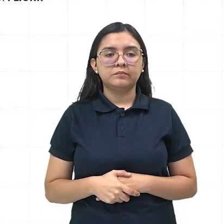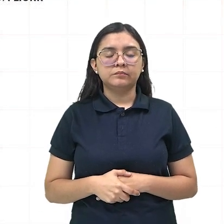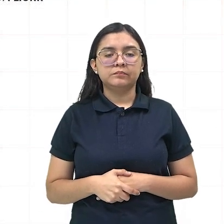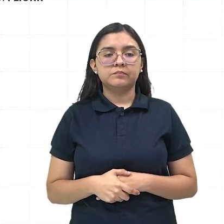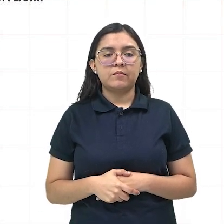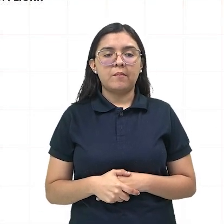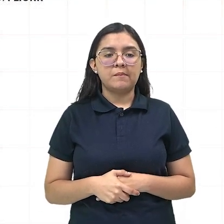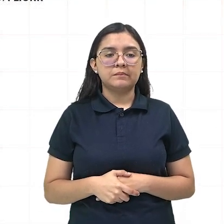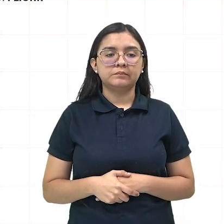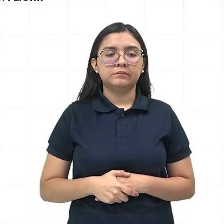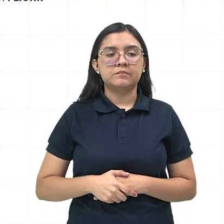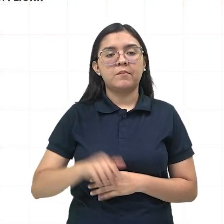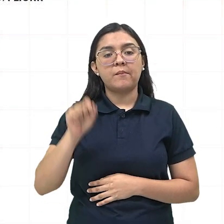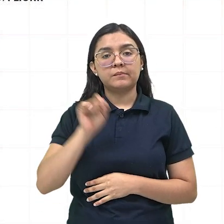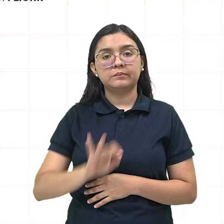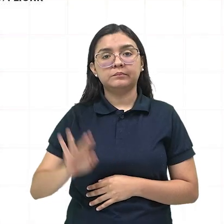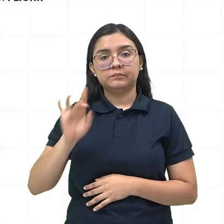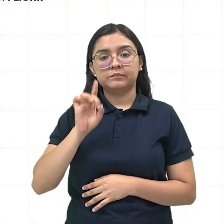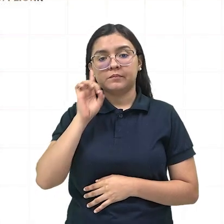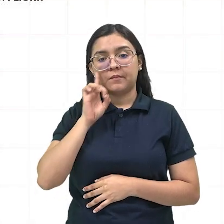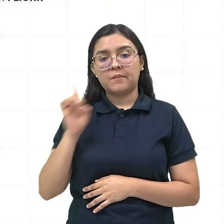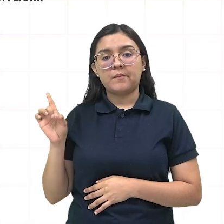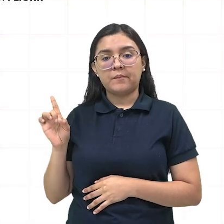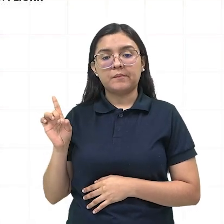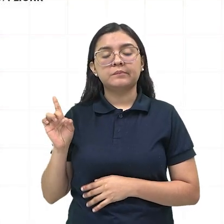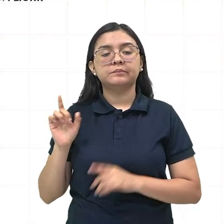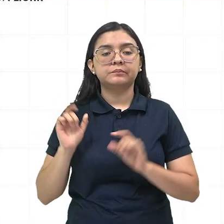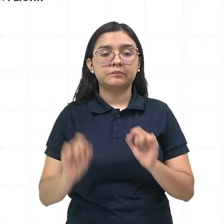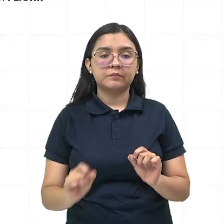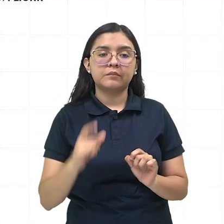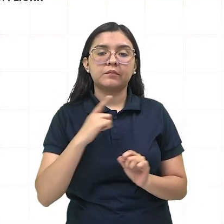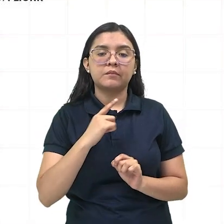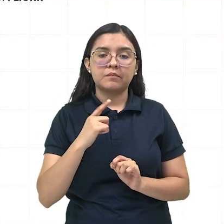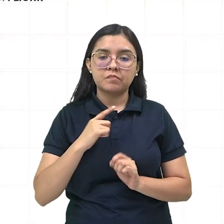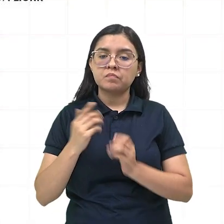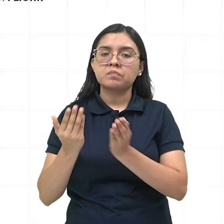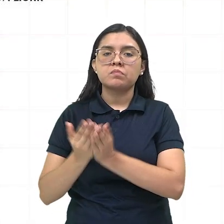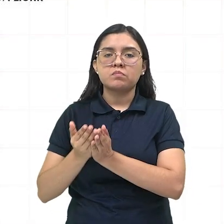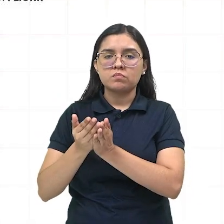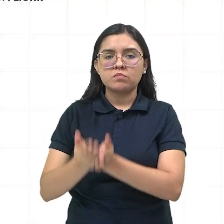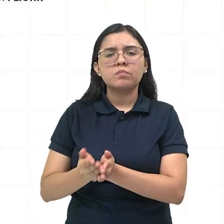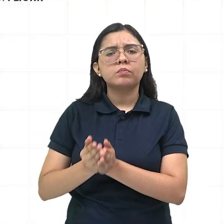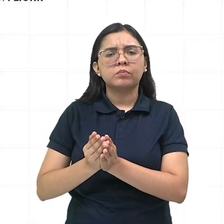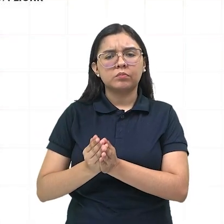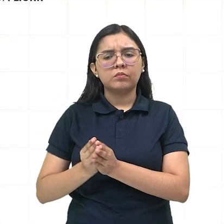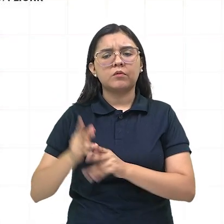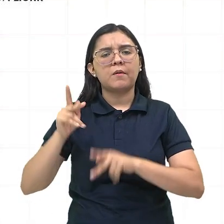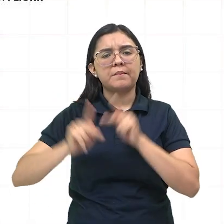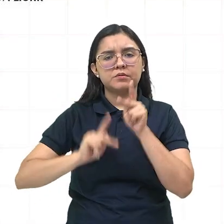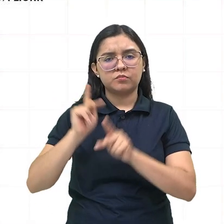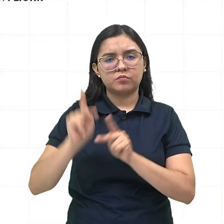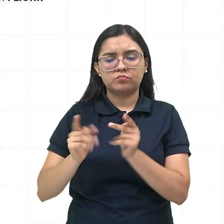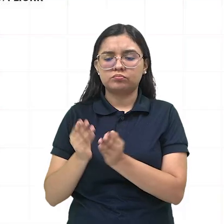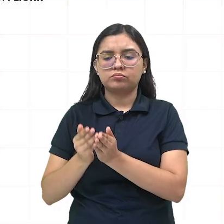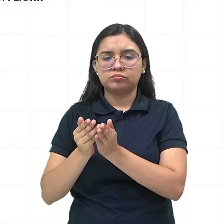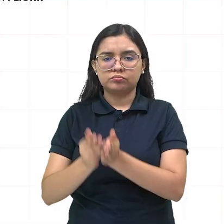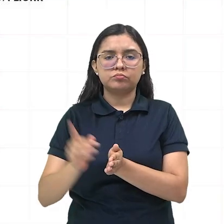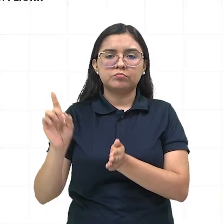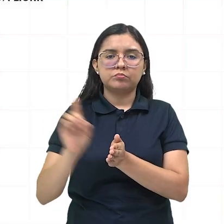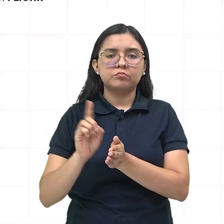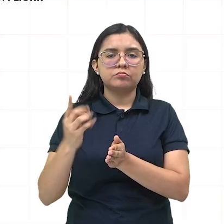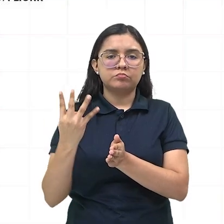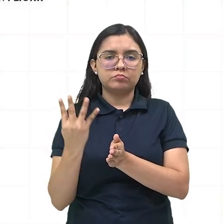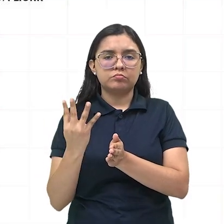né? Olha essa imagem, gente, tem um bote com várias pessoas nele. Essas pessoas que estão aí, elas